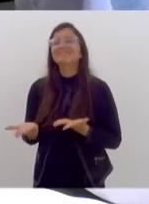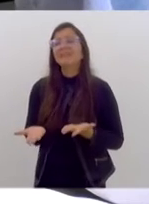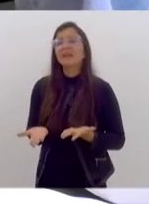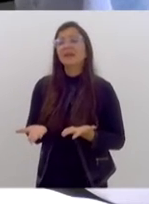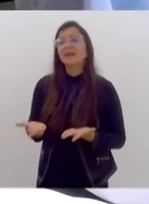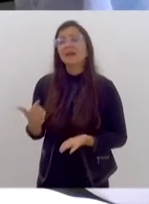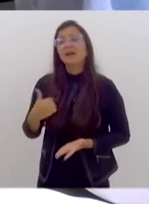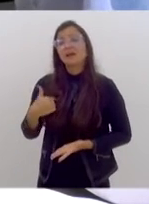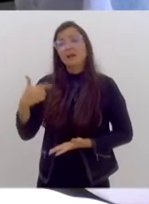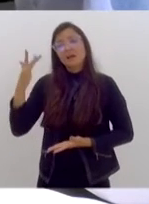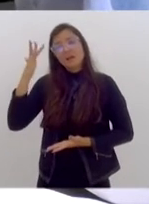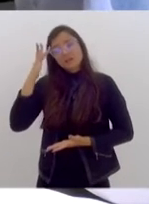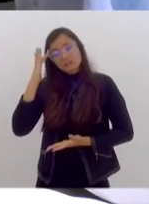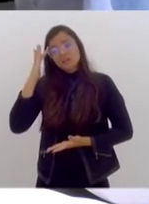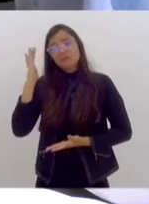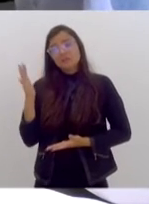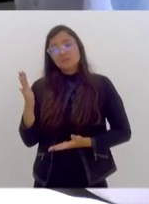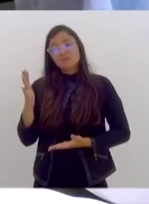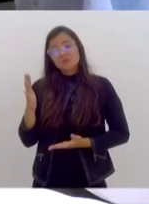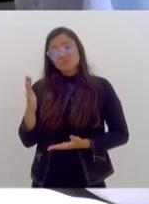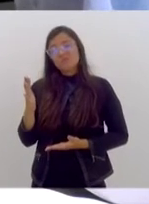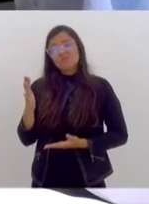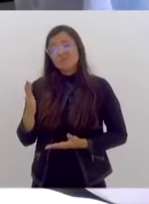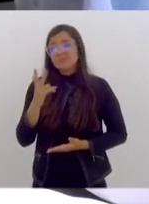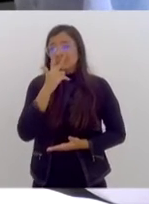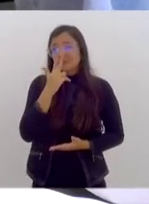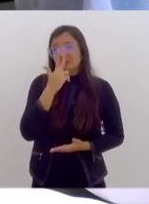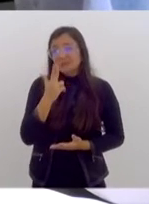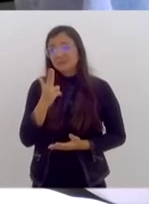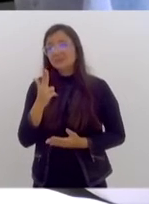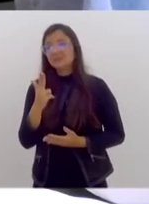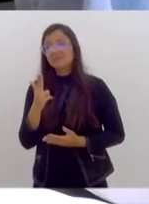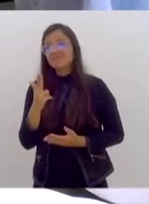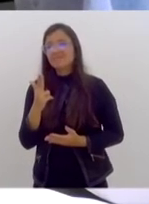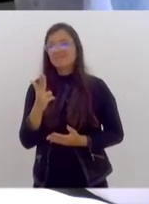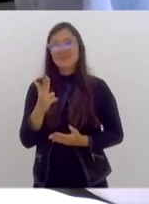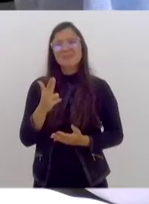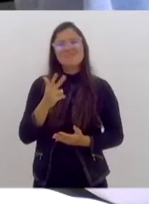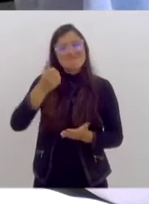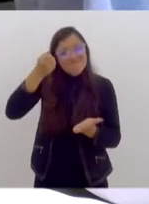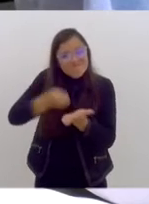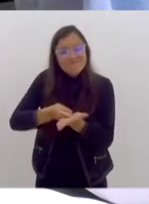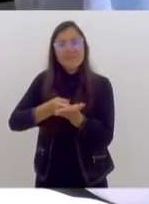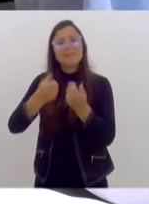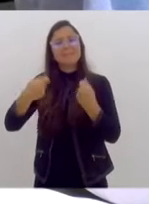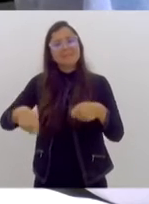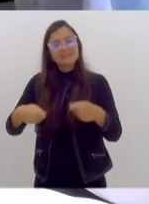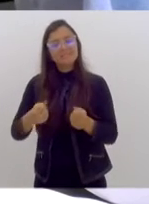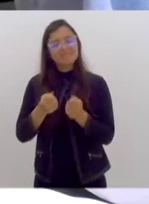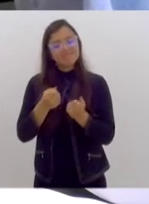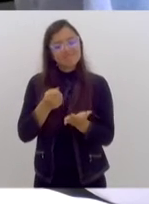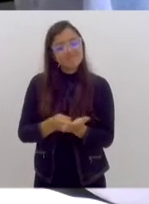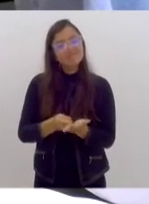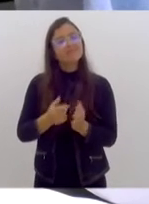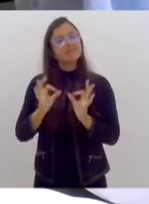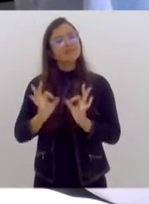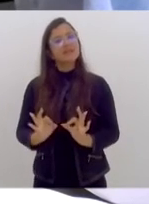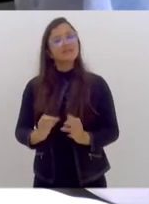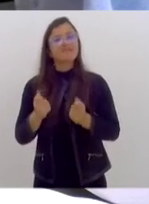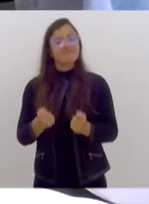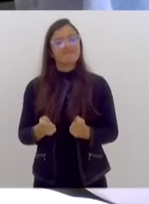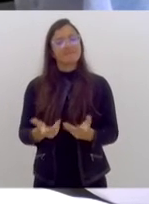eu acho que é para além da recomendação tinha que ter alguma coisa mais incisiva em relação à indicação